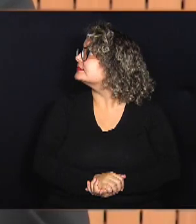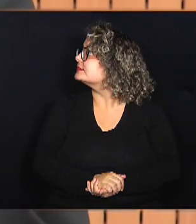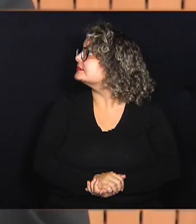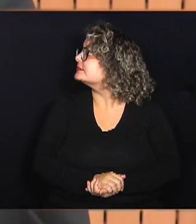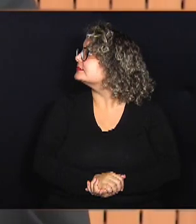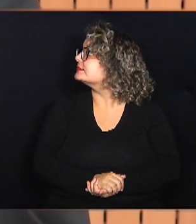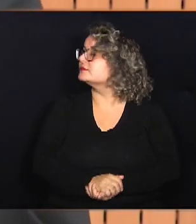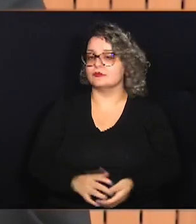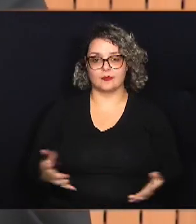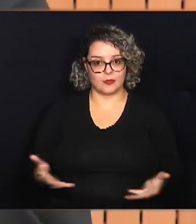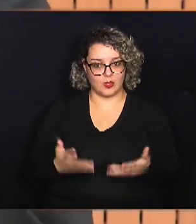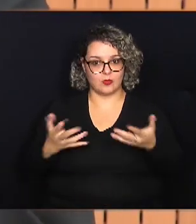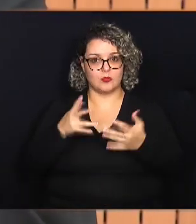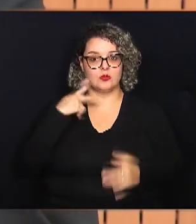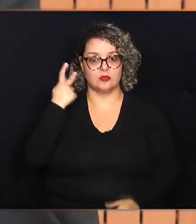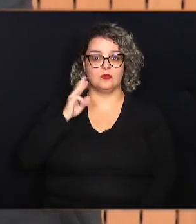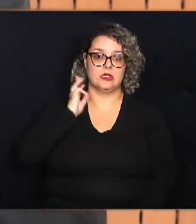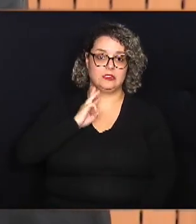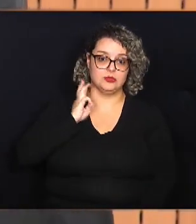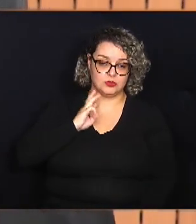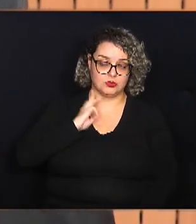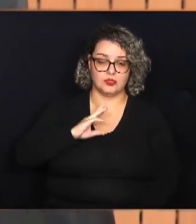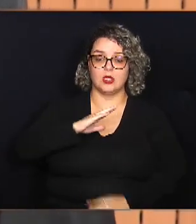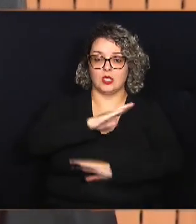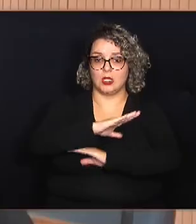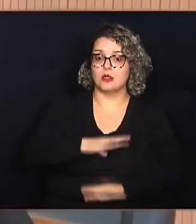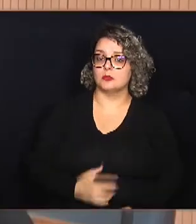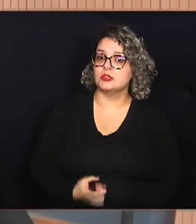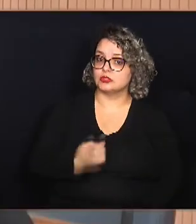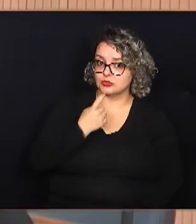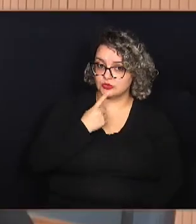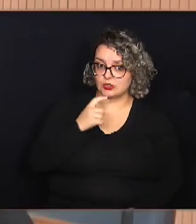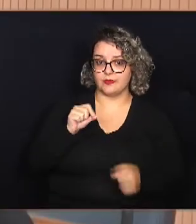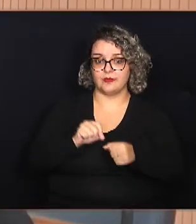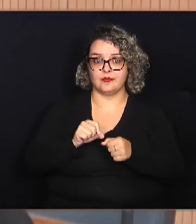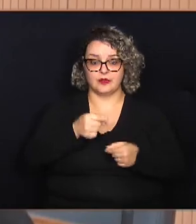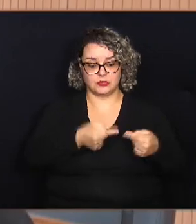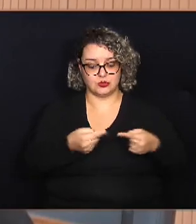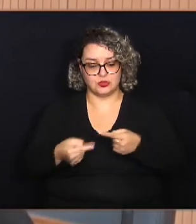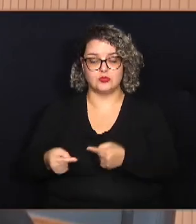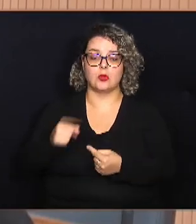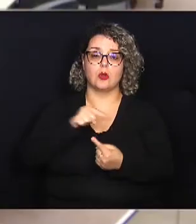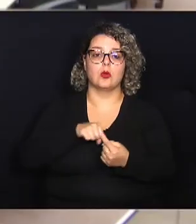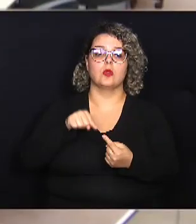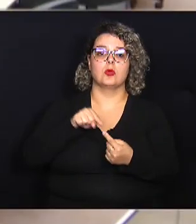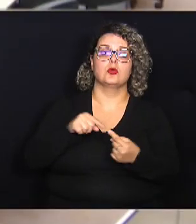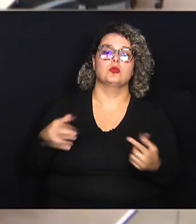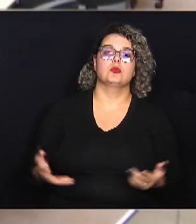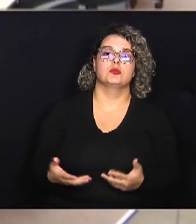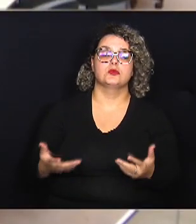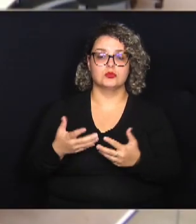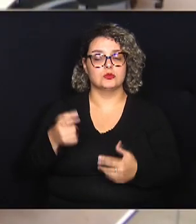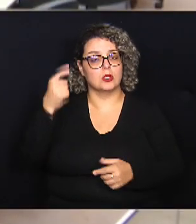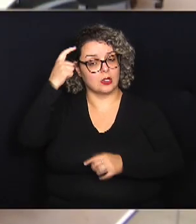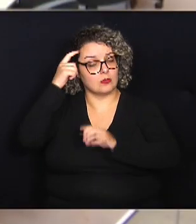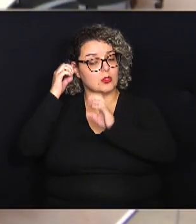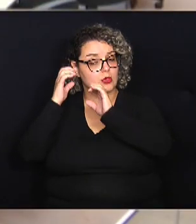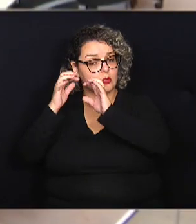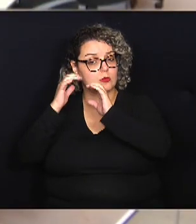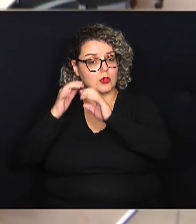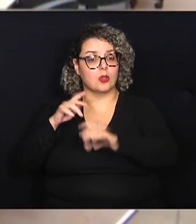Por iniciativa do vereador Cecílio Santos, a Câmara de Campinas realizou um debate com o objetivo de promover a reflexão